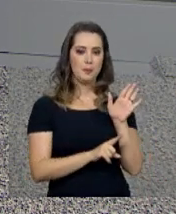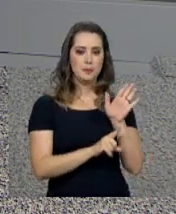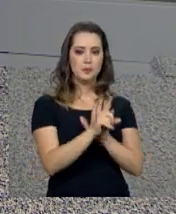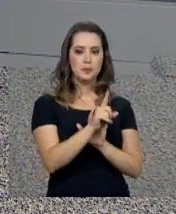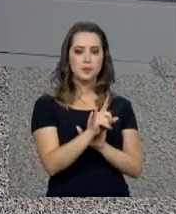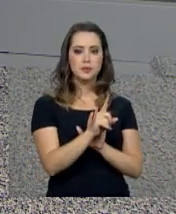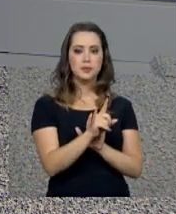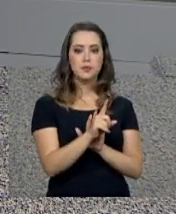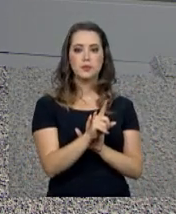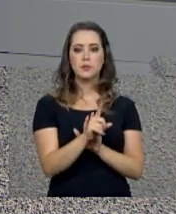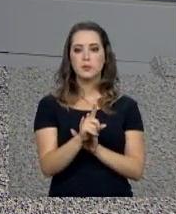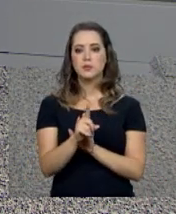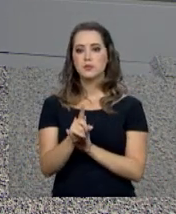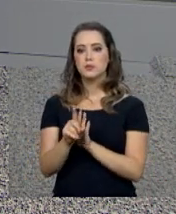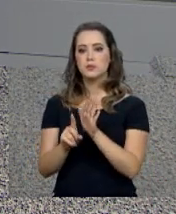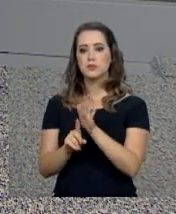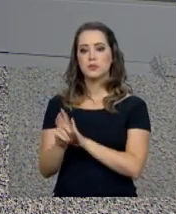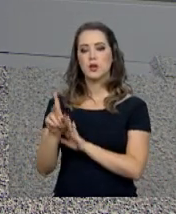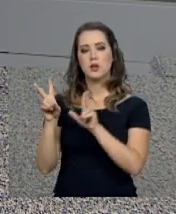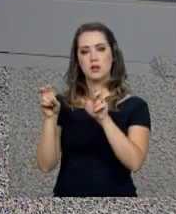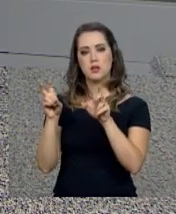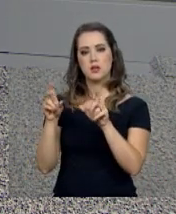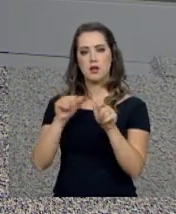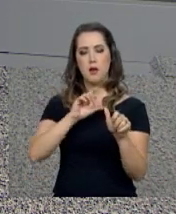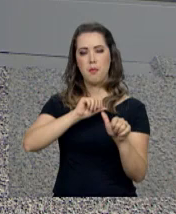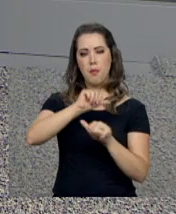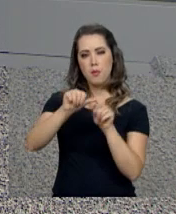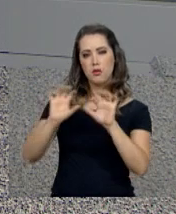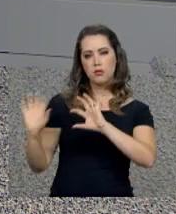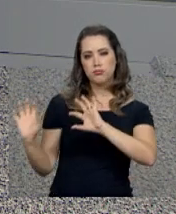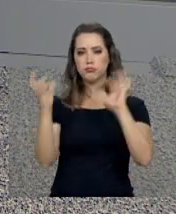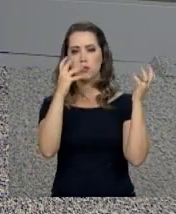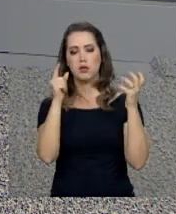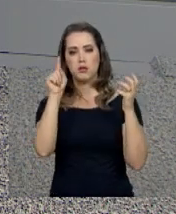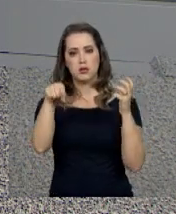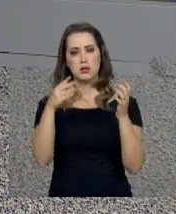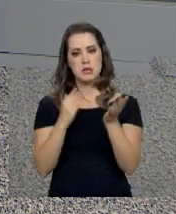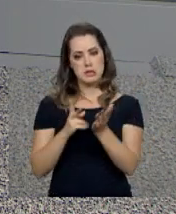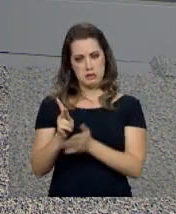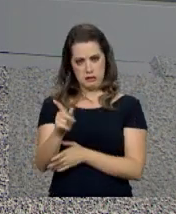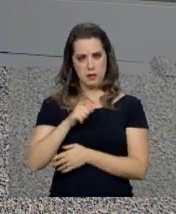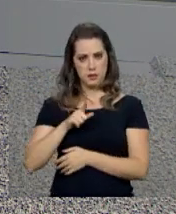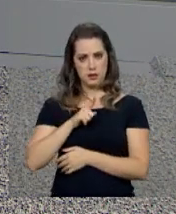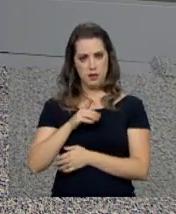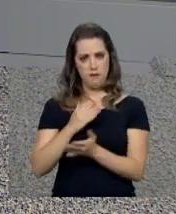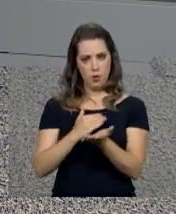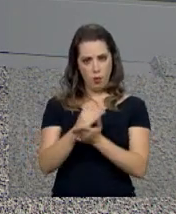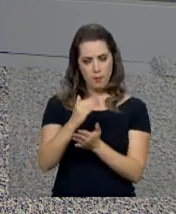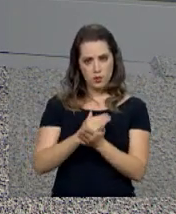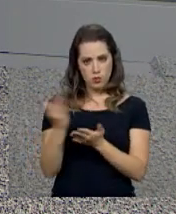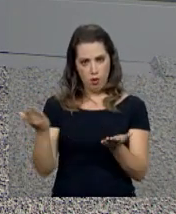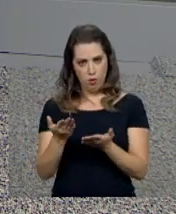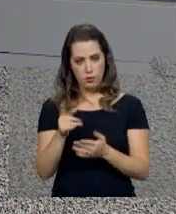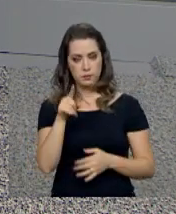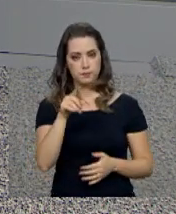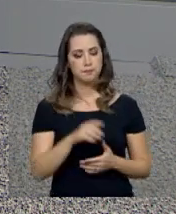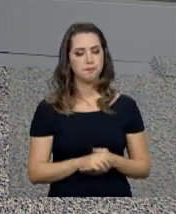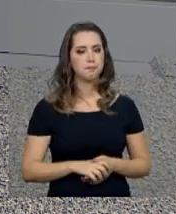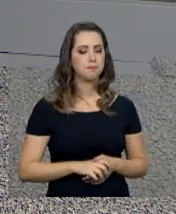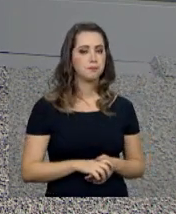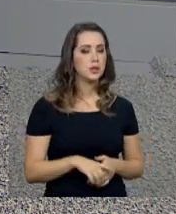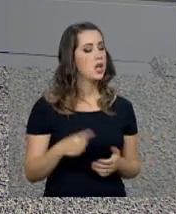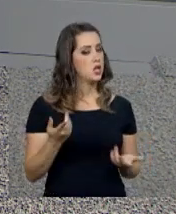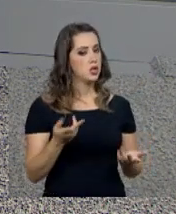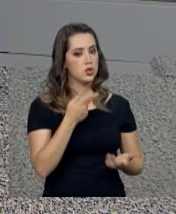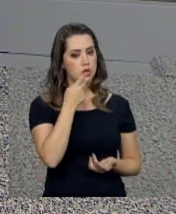tema mudanças climáticas sempre esse tema sempre esteve na onu ou foi entrou ea partir do século 20 a gente falou um pouco das mudanças que eu